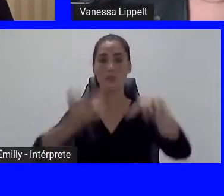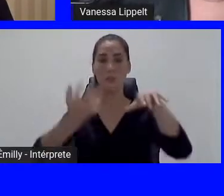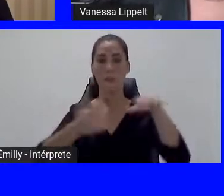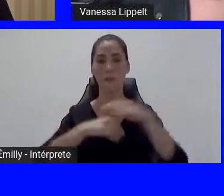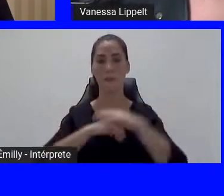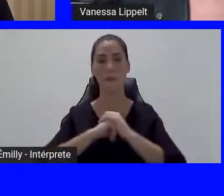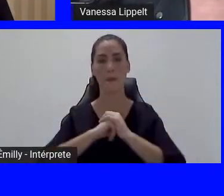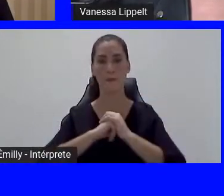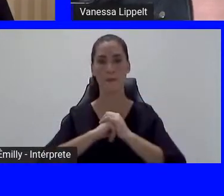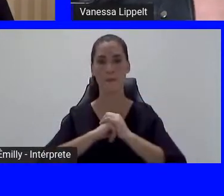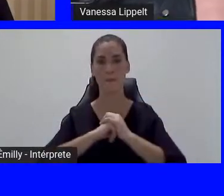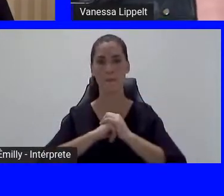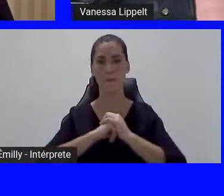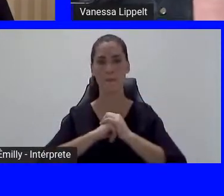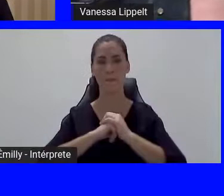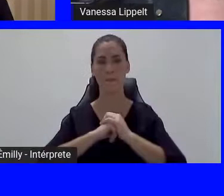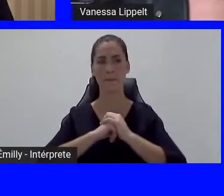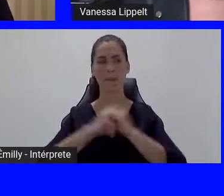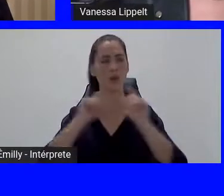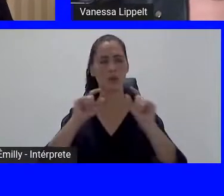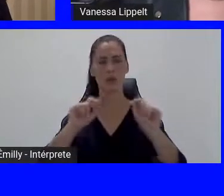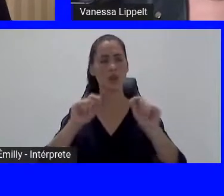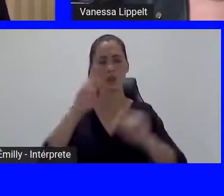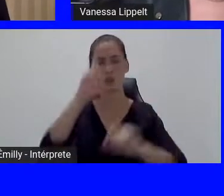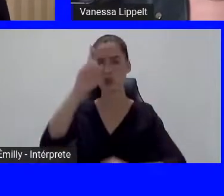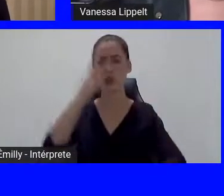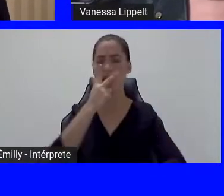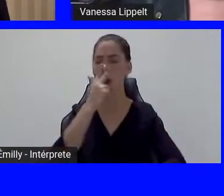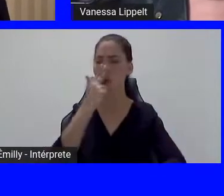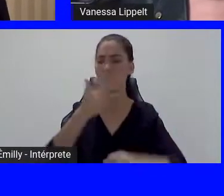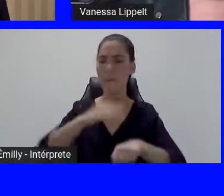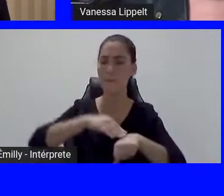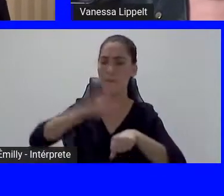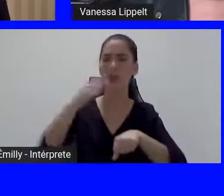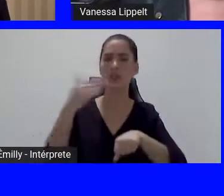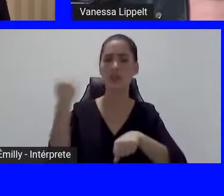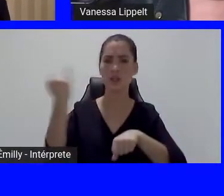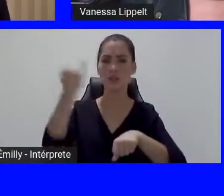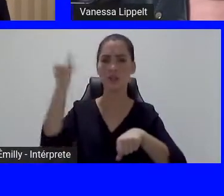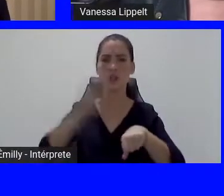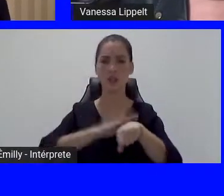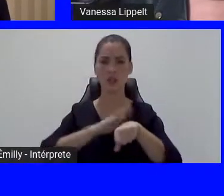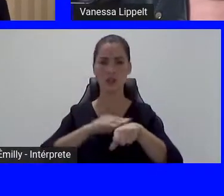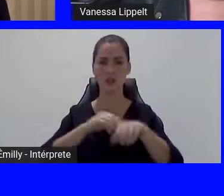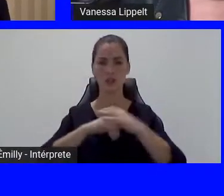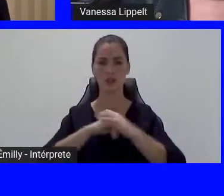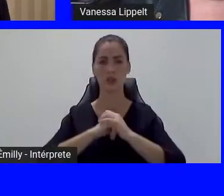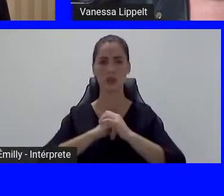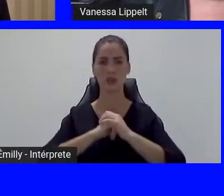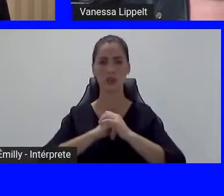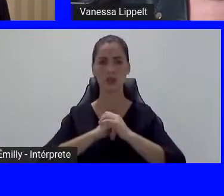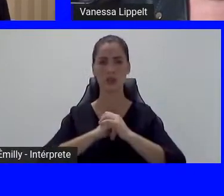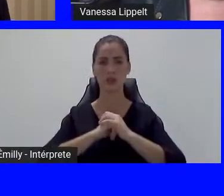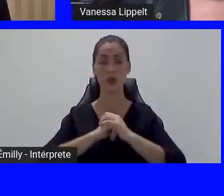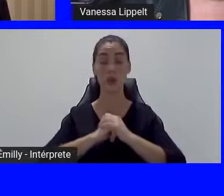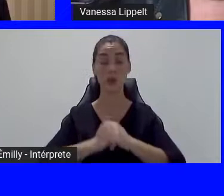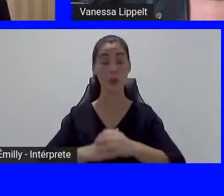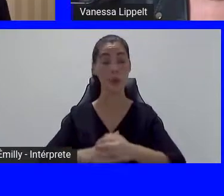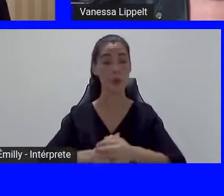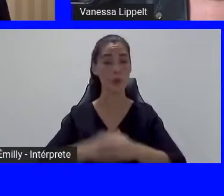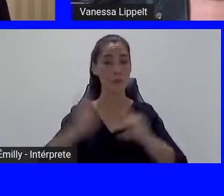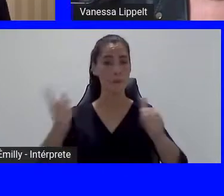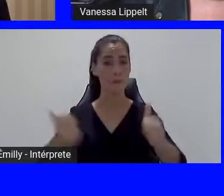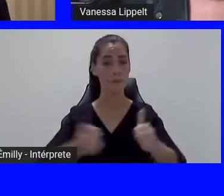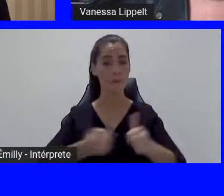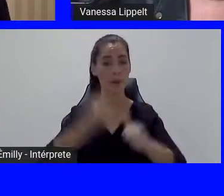Qual coisa a senhora considera prioritária no momento, senadora? Primeiro, Sardinha, avançar na reforma tributária. As pessoas